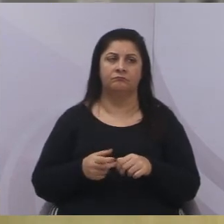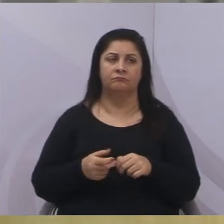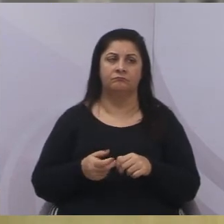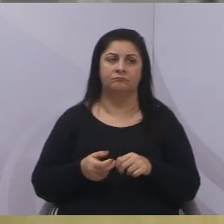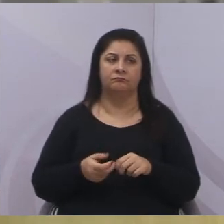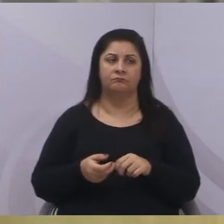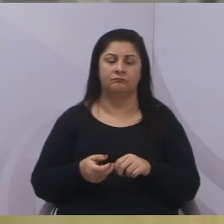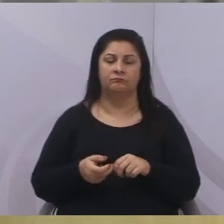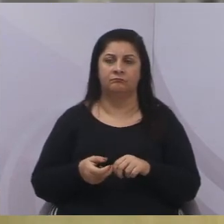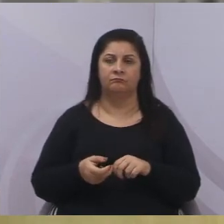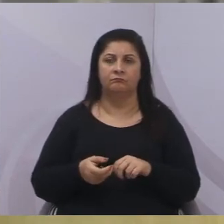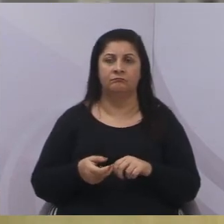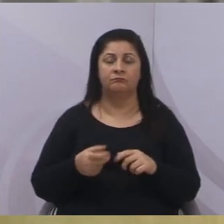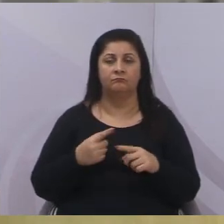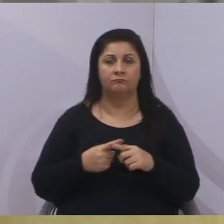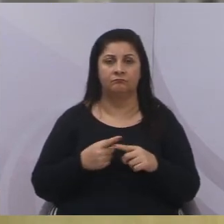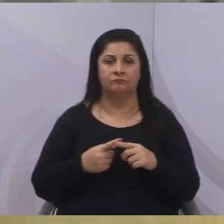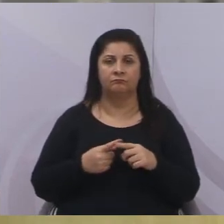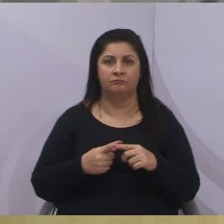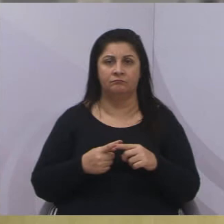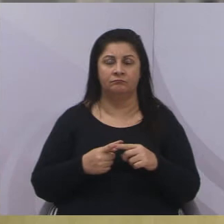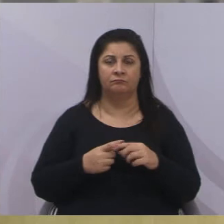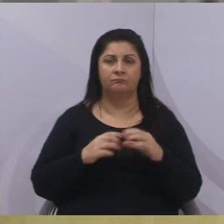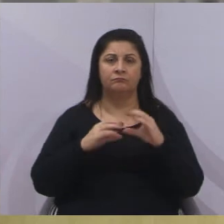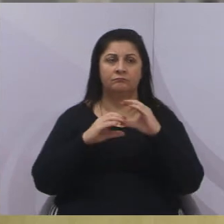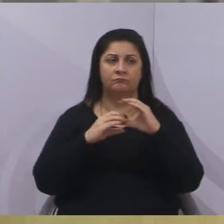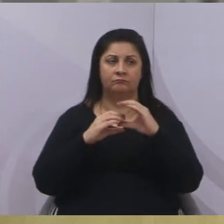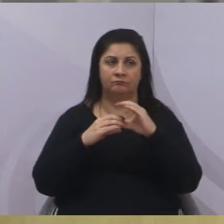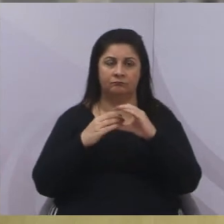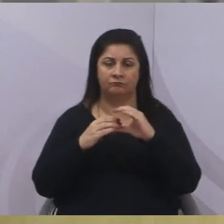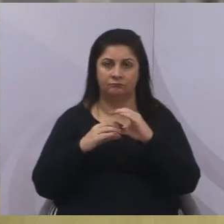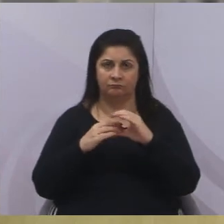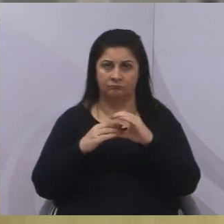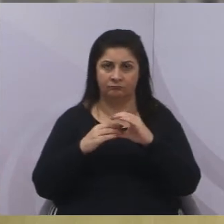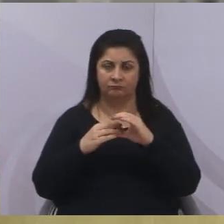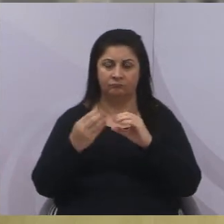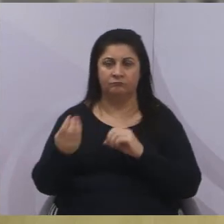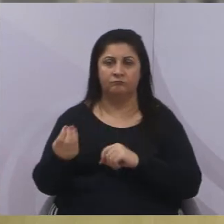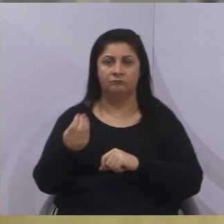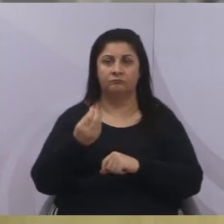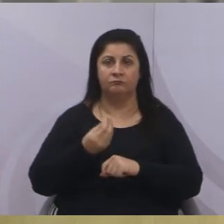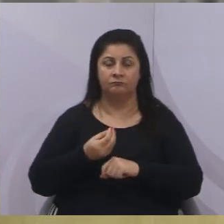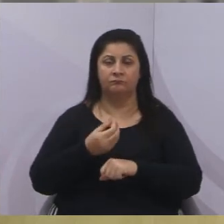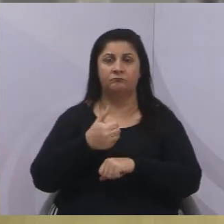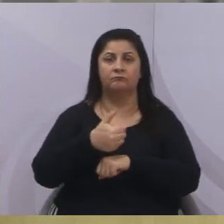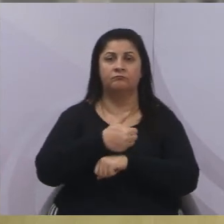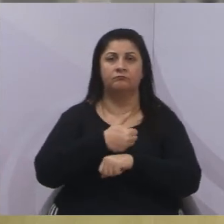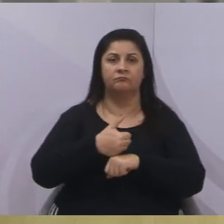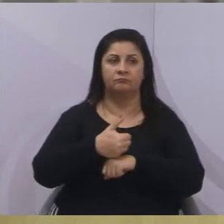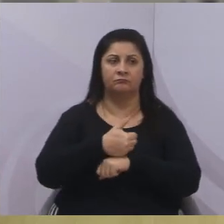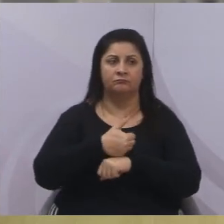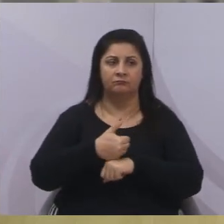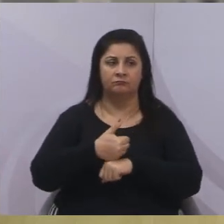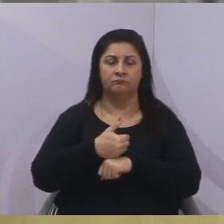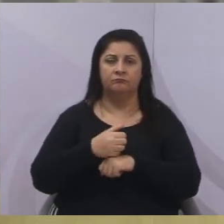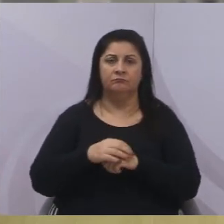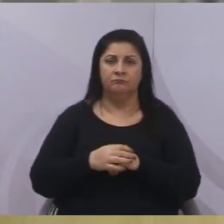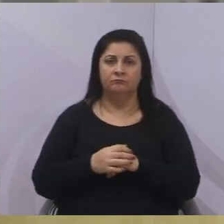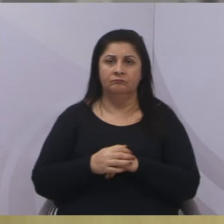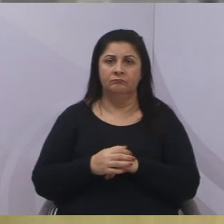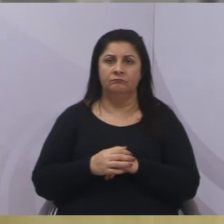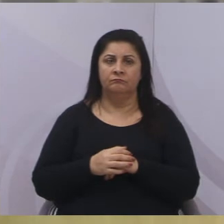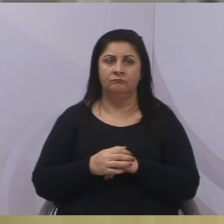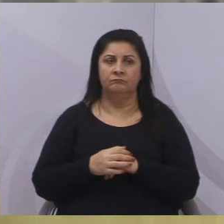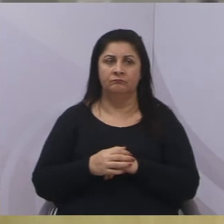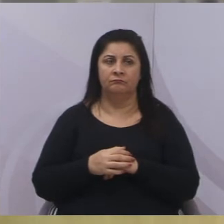concurso, o processo seletivo trouxesse profissional que a gente ia ofertar a preceptoria